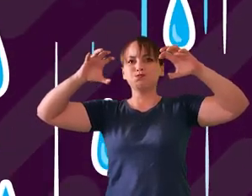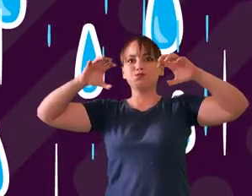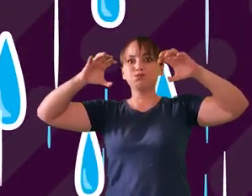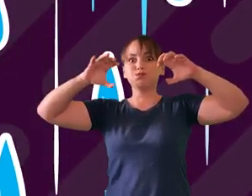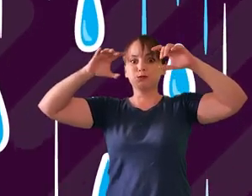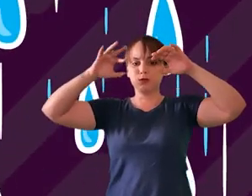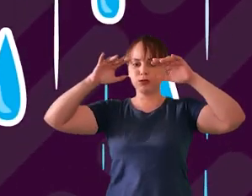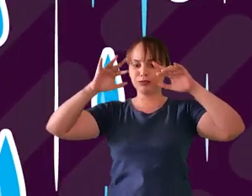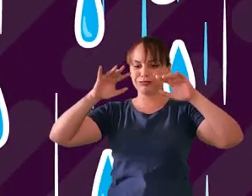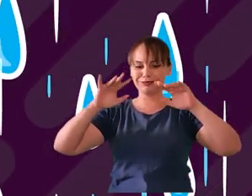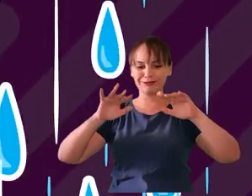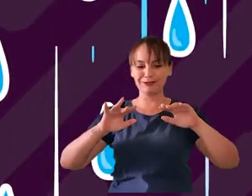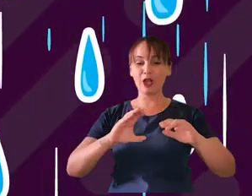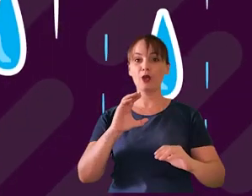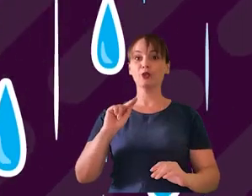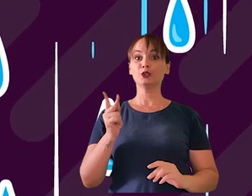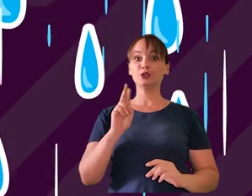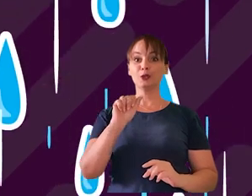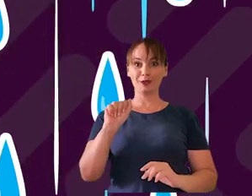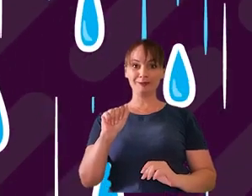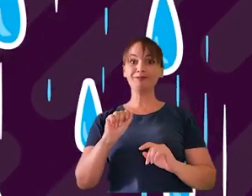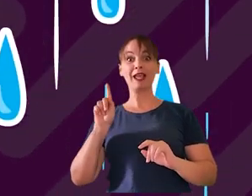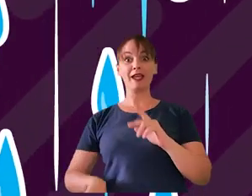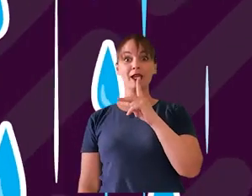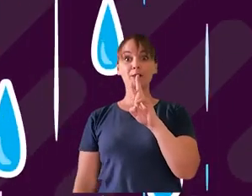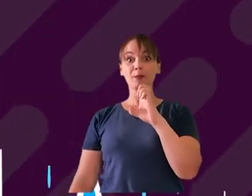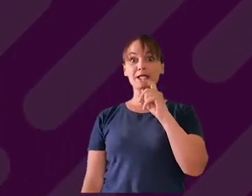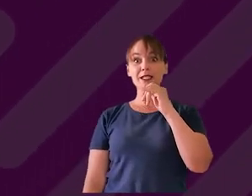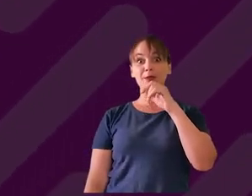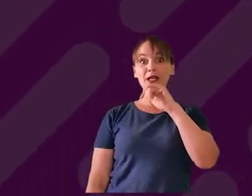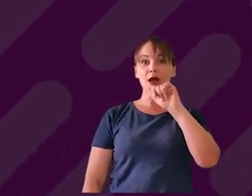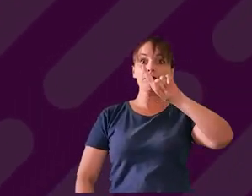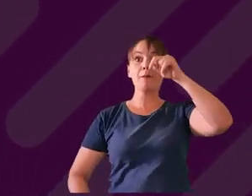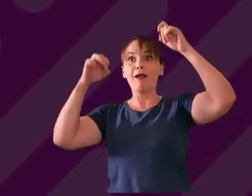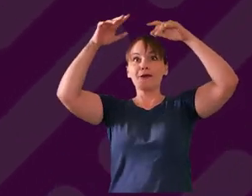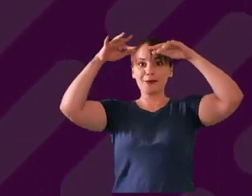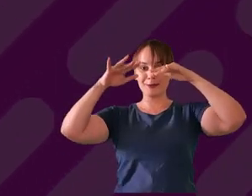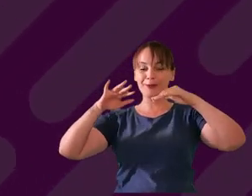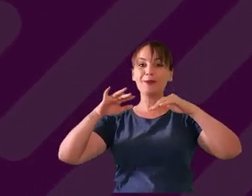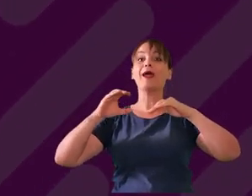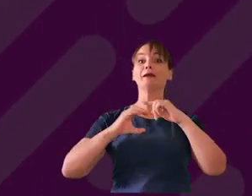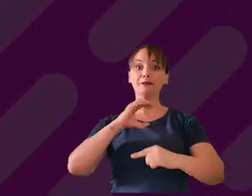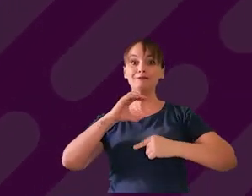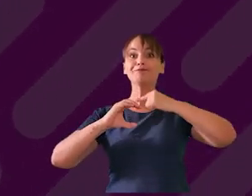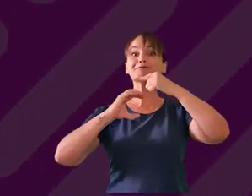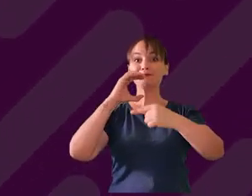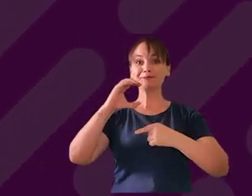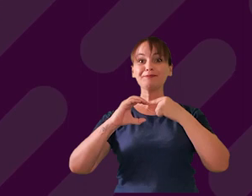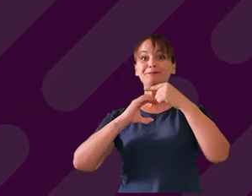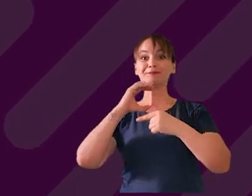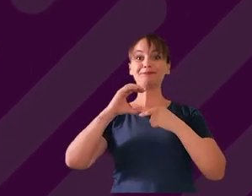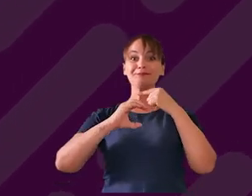de chuva. Essa é a precipitação. Depois que ela caiu, começa tudo de novo. Esse é